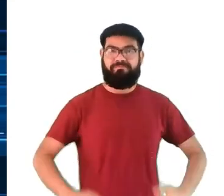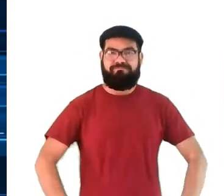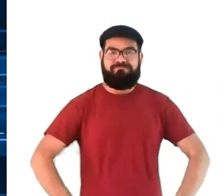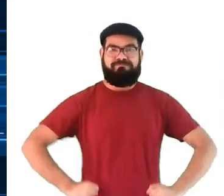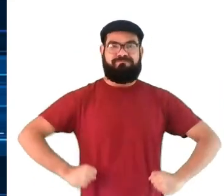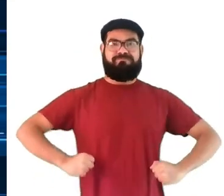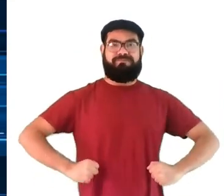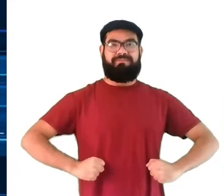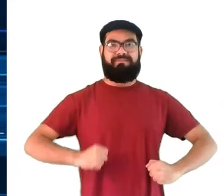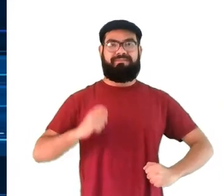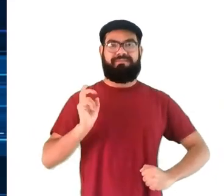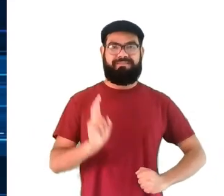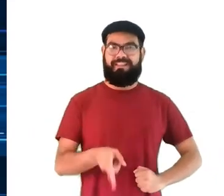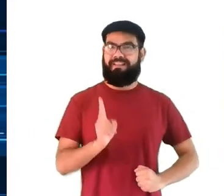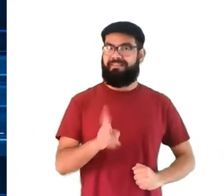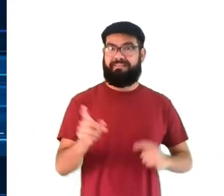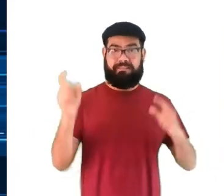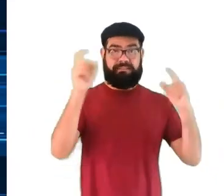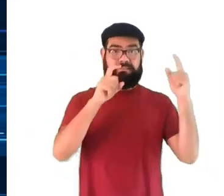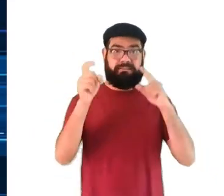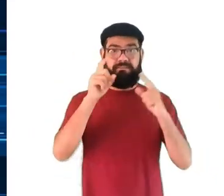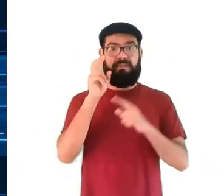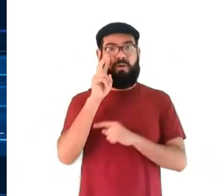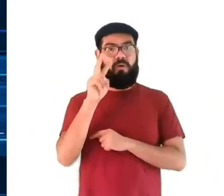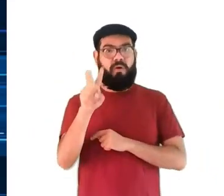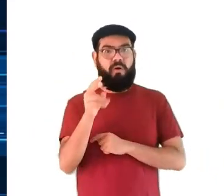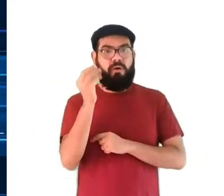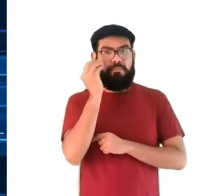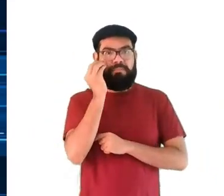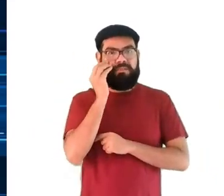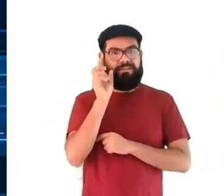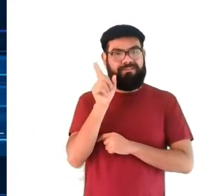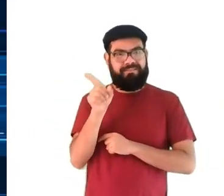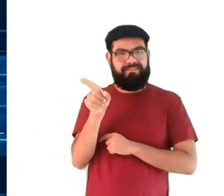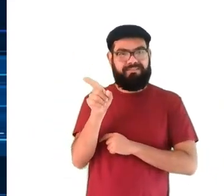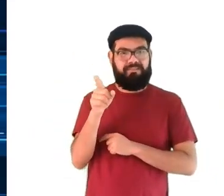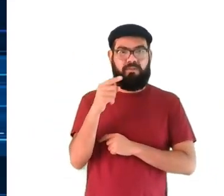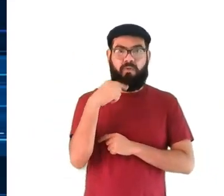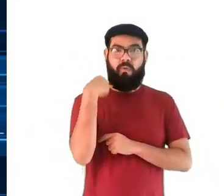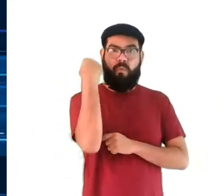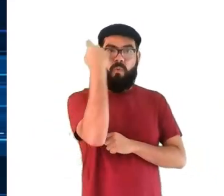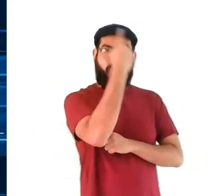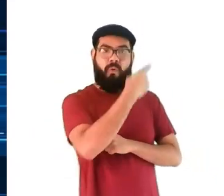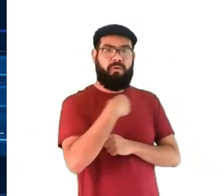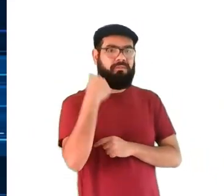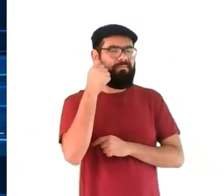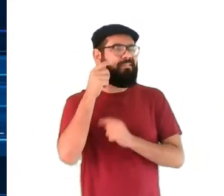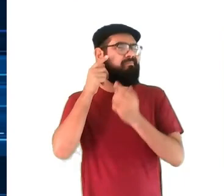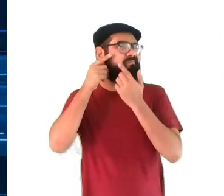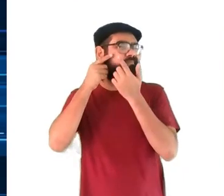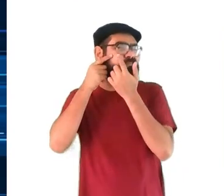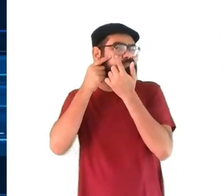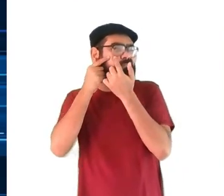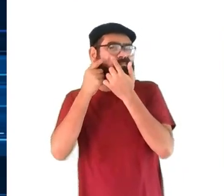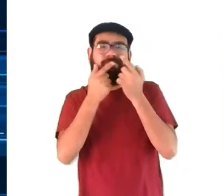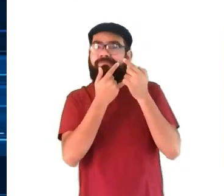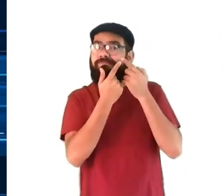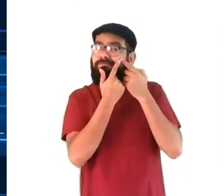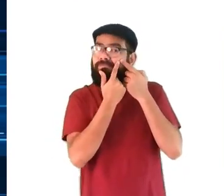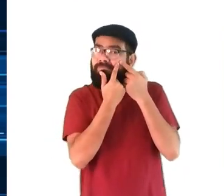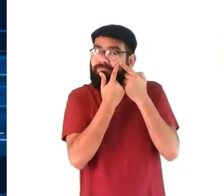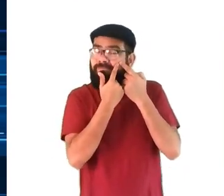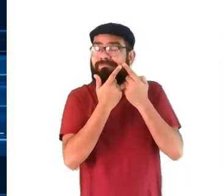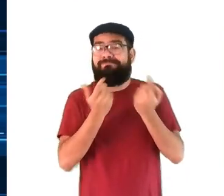o aspecto físico. Observem o rosto da moça em relação a uma espinha, simples espinha no rosto,